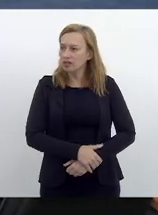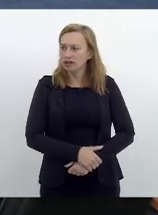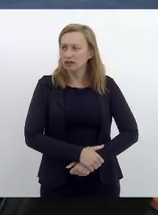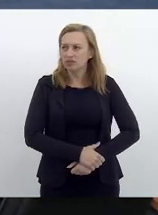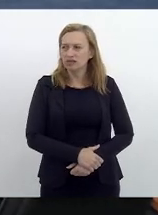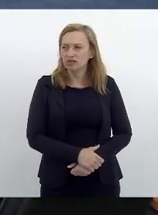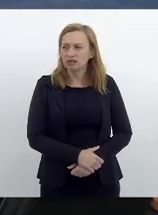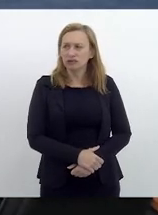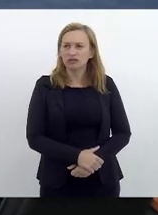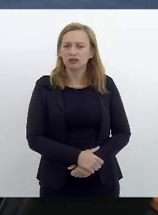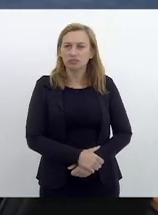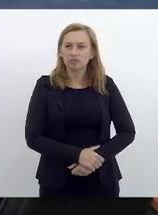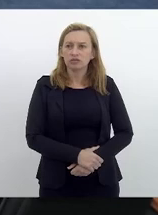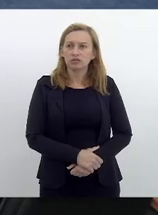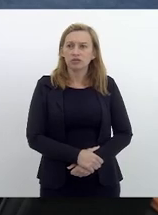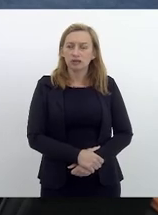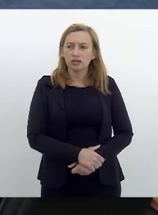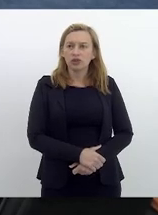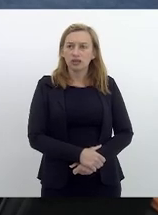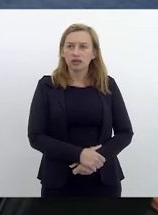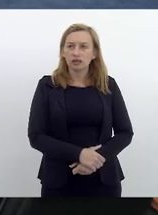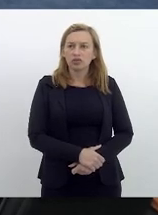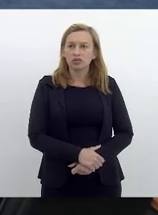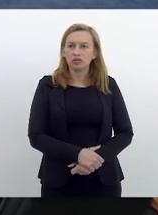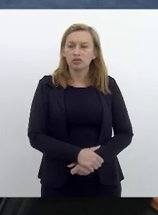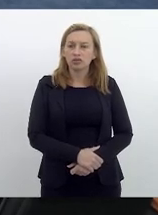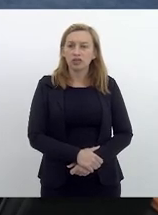Canella. Deputado Márcio Pacheco.